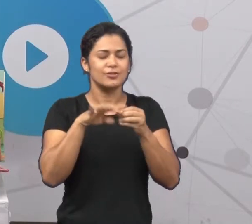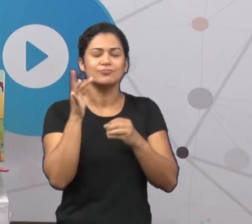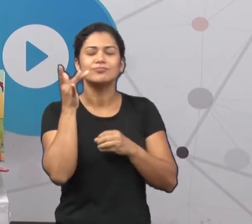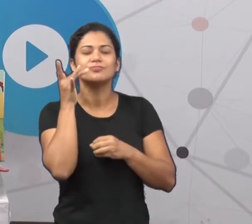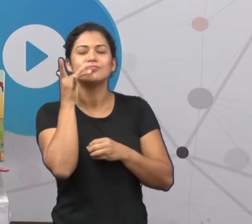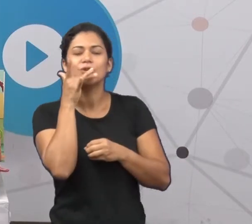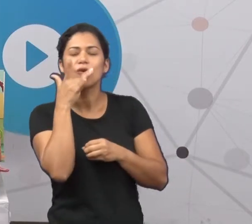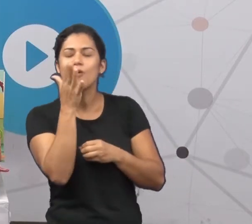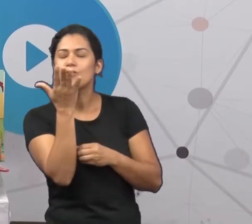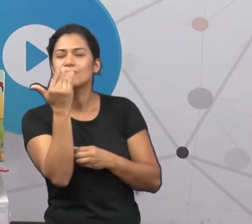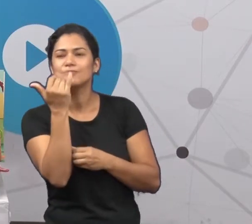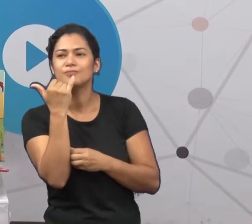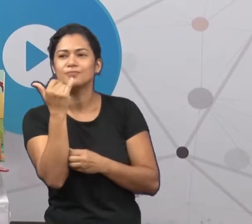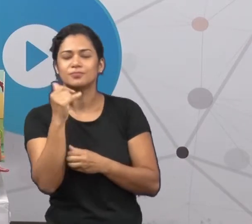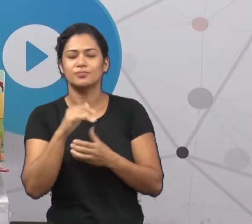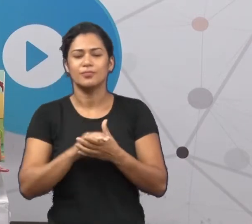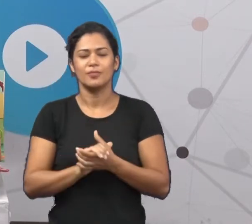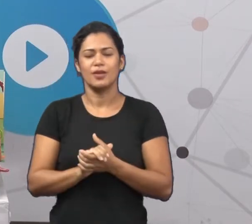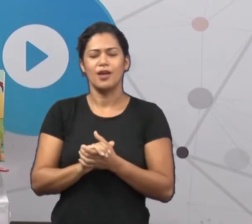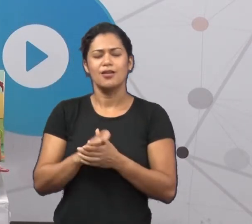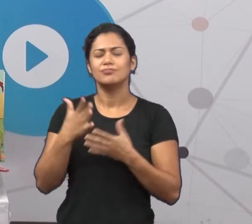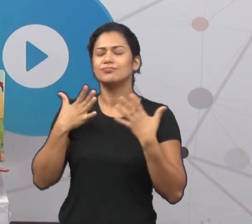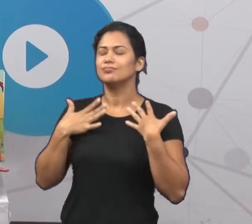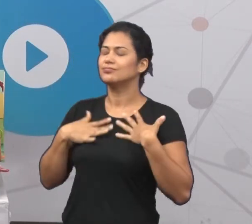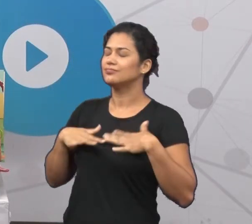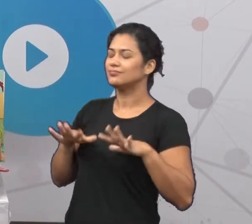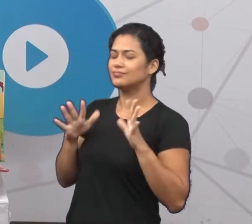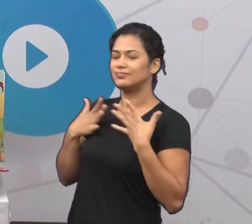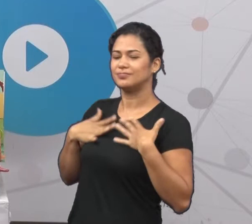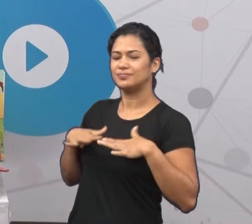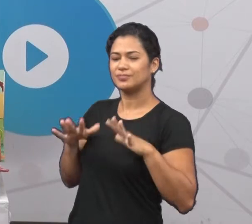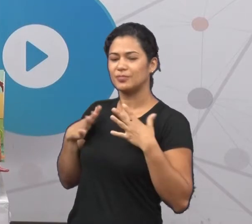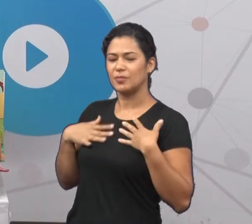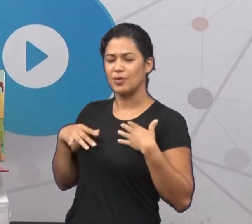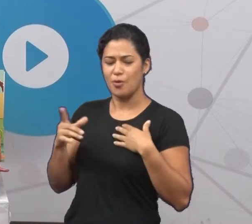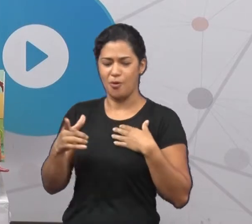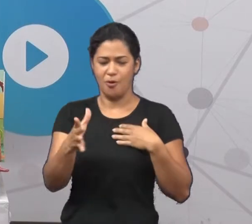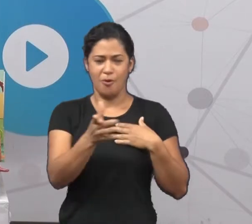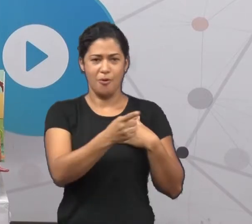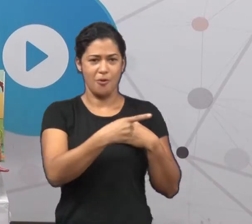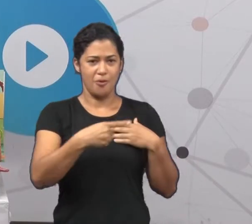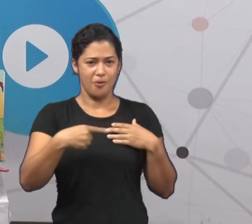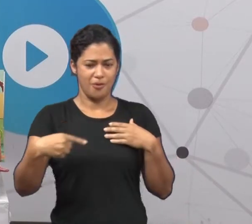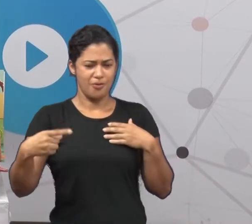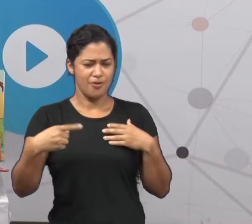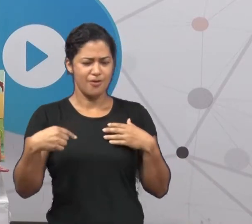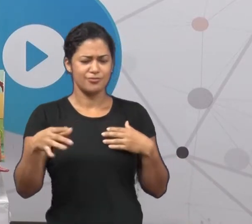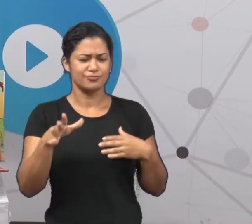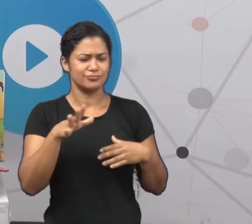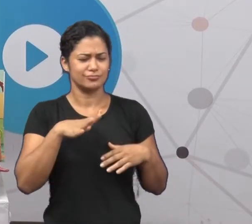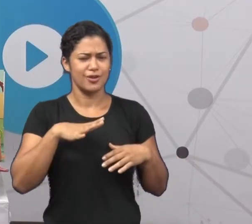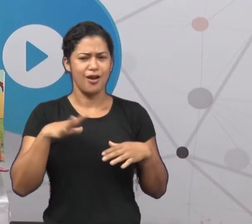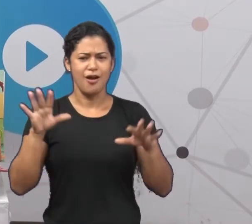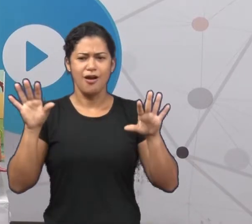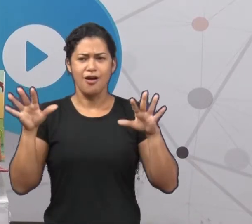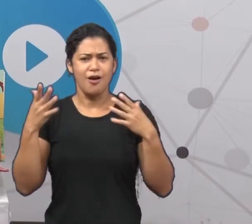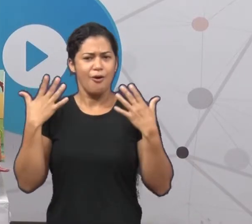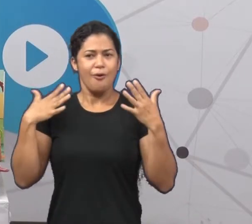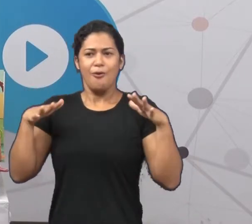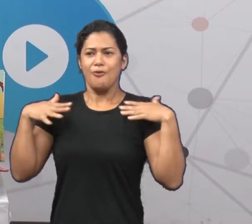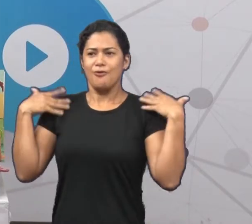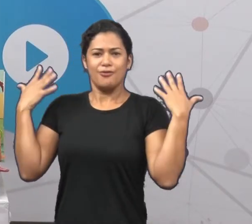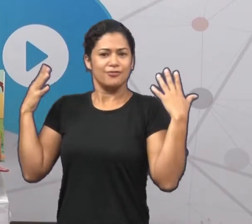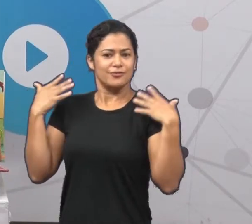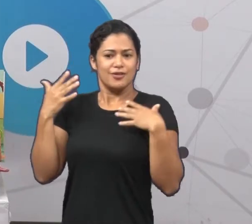deliciar. Estavam lá comendo na maior tranquilidade. O ratinho do campo todo feliz. Nossa, a comida era